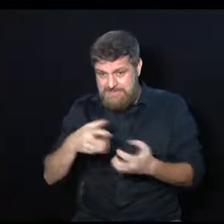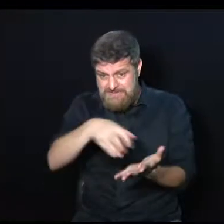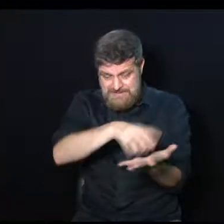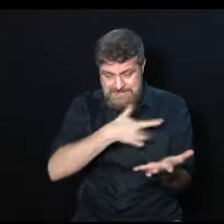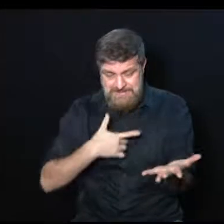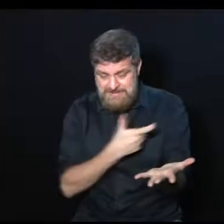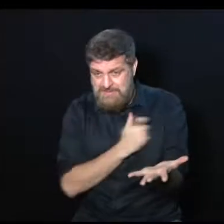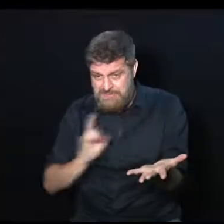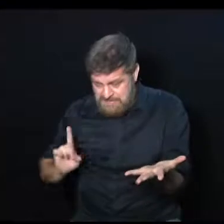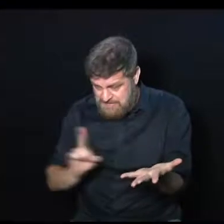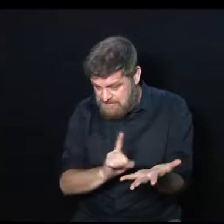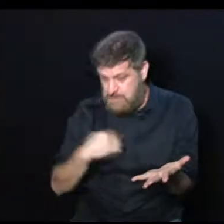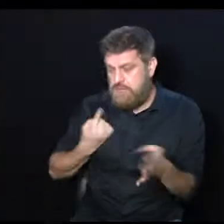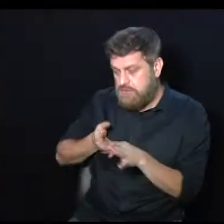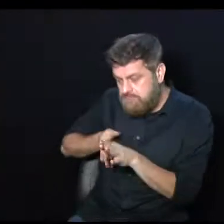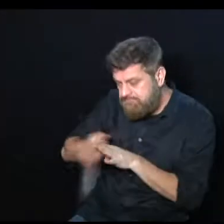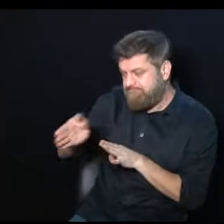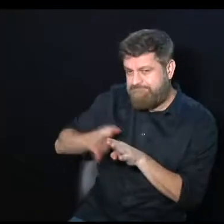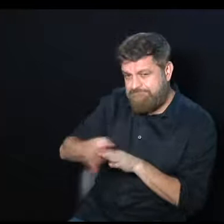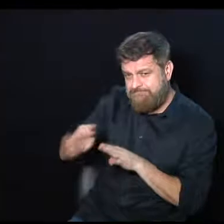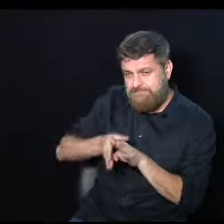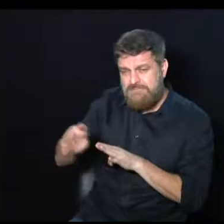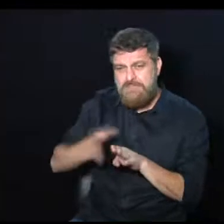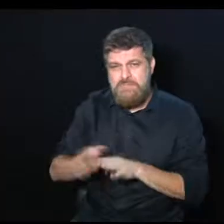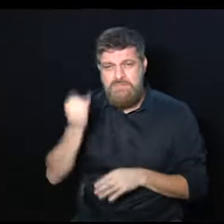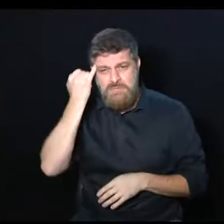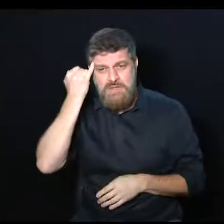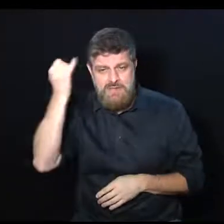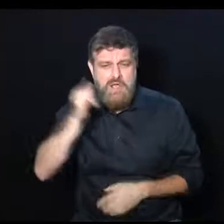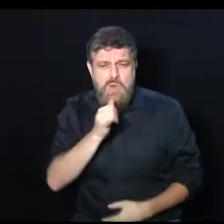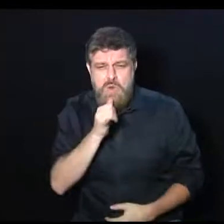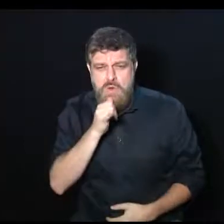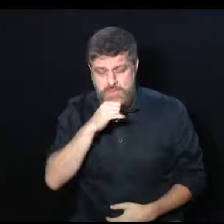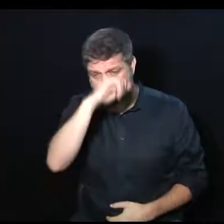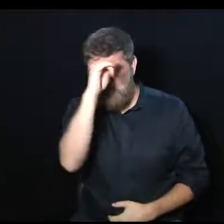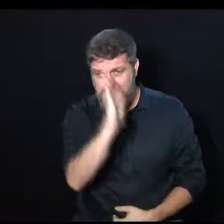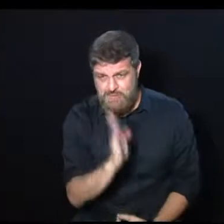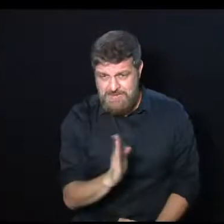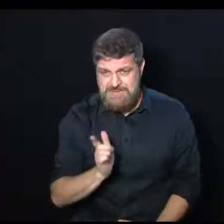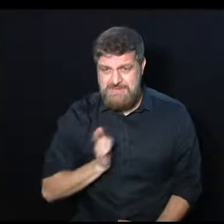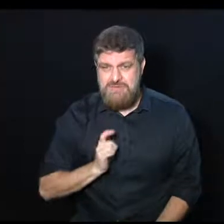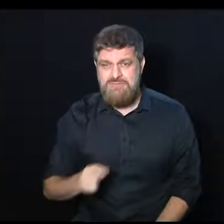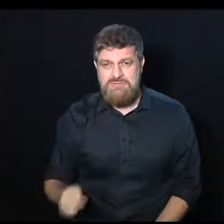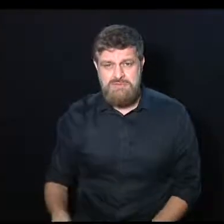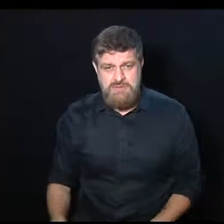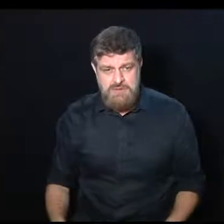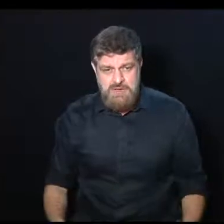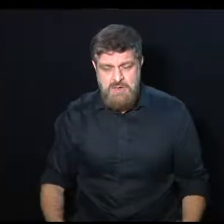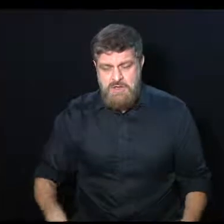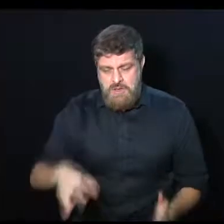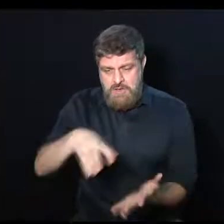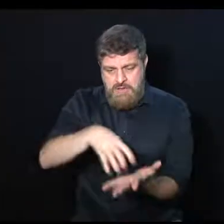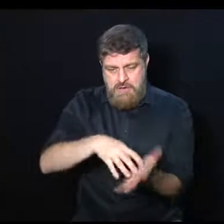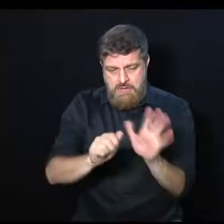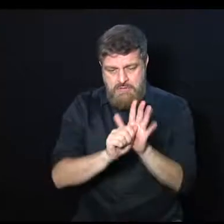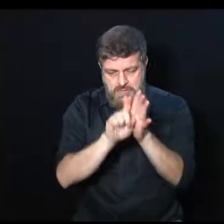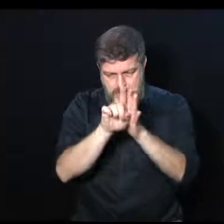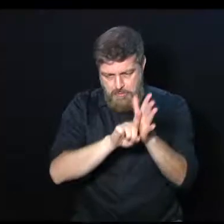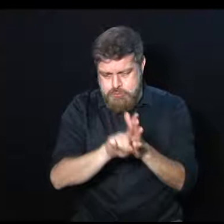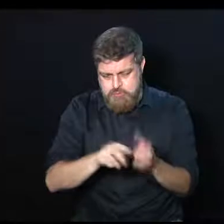tudo isso é orientado. Para você ter uma ideia, a nossa demanda no Brasil, a demanda dos centros, e da Unicamp não foge à